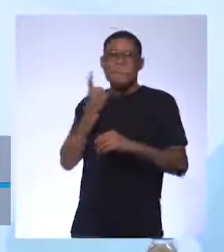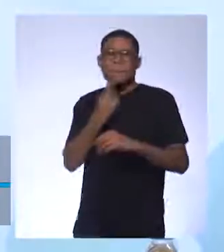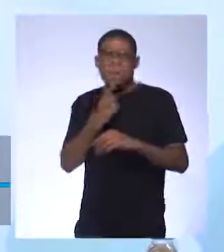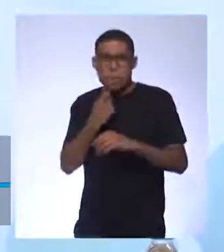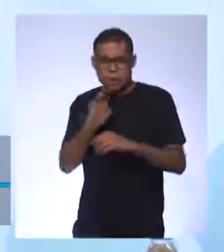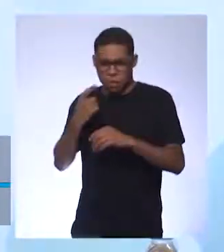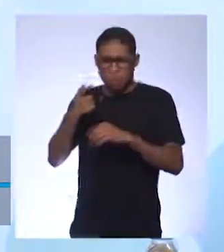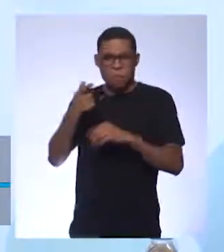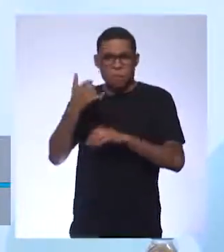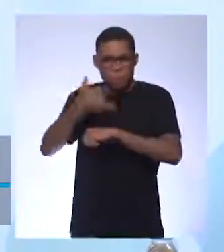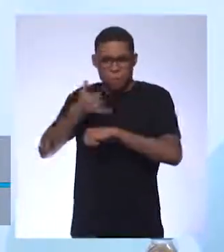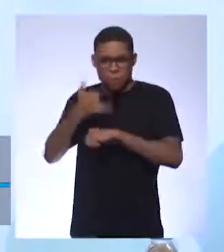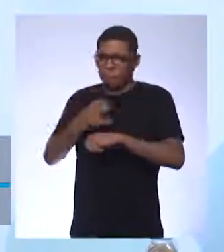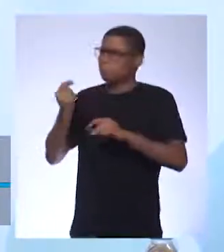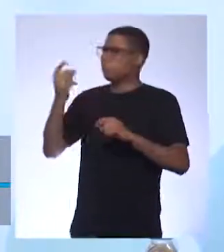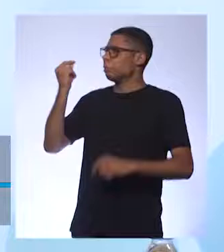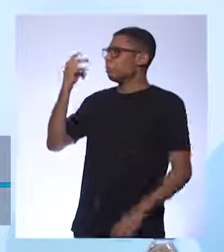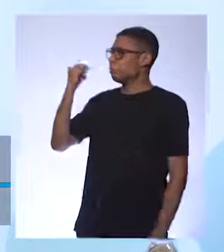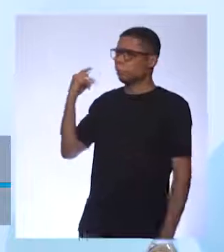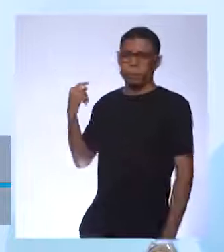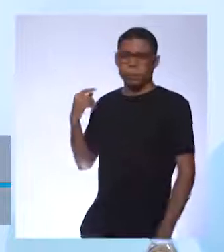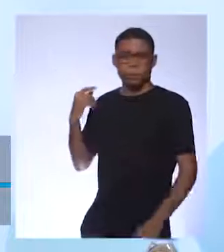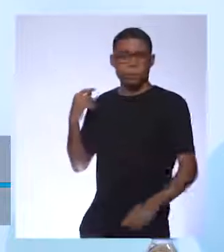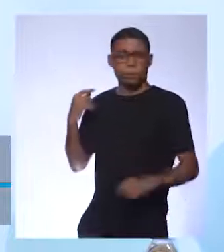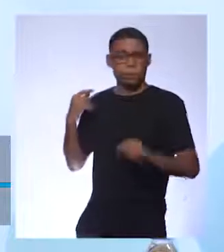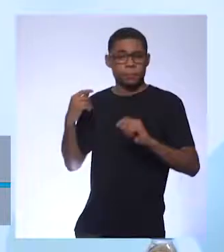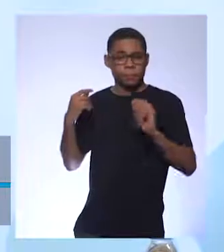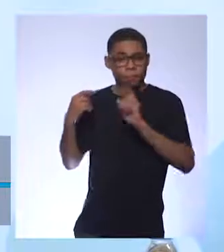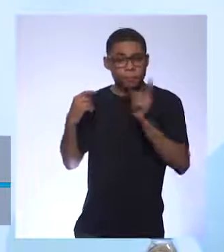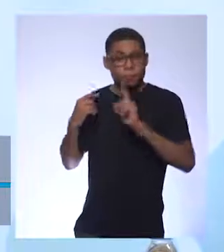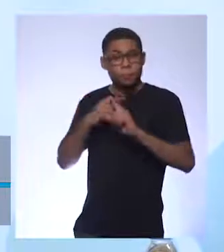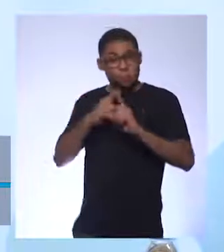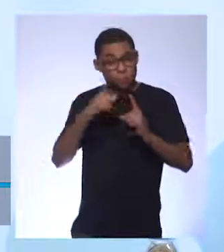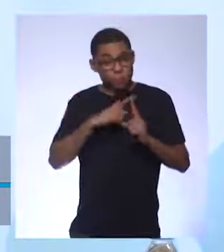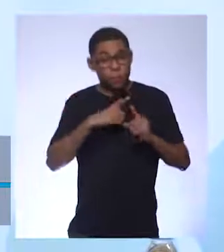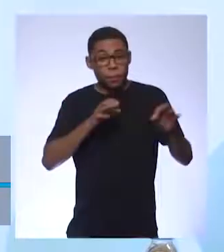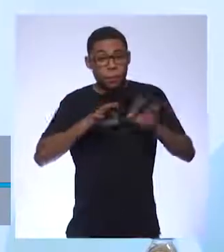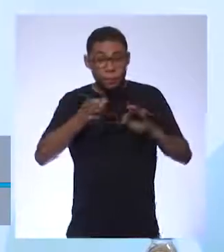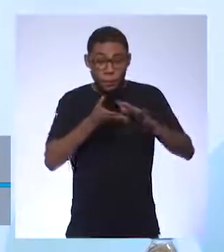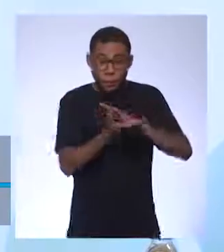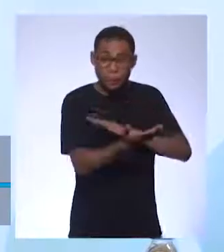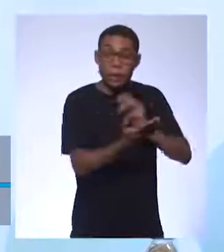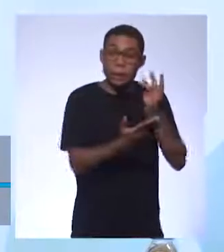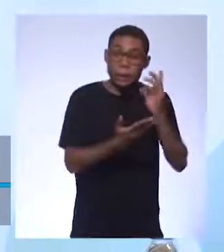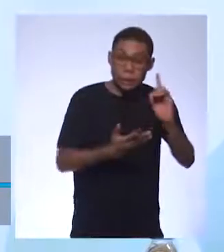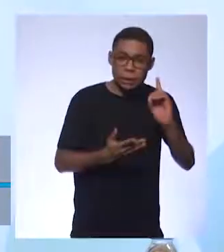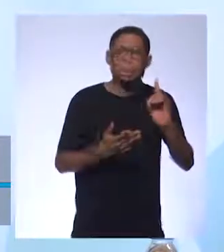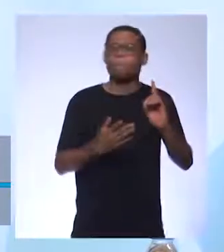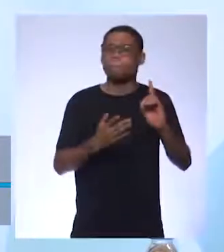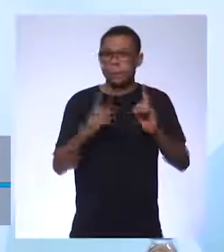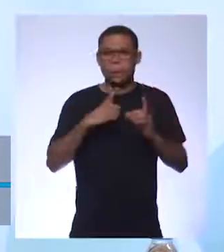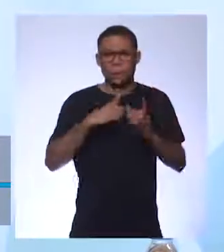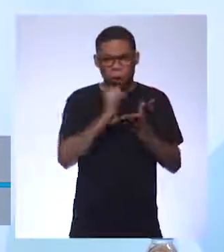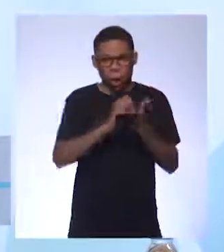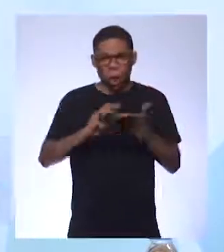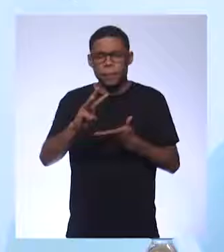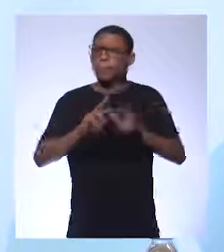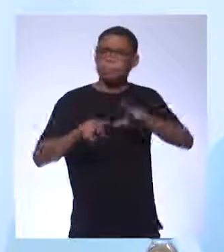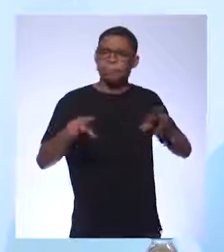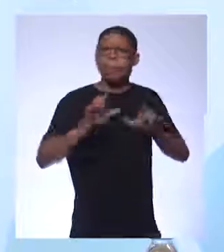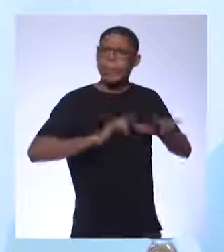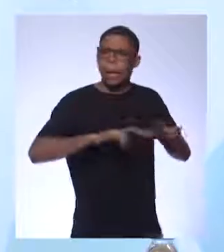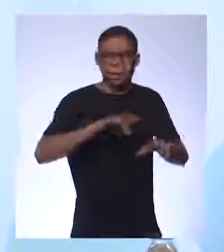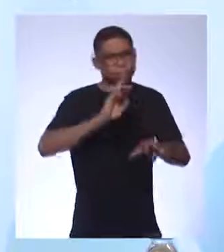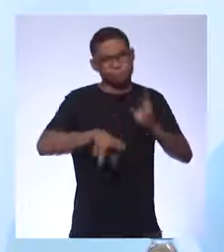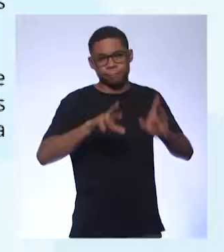mármore, né? Mas tem esculturas feitas em impressora 3D através de softwares e técnicas variadas, que eu, honestamente, Mauro,